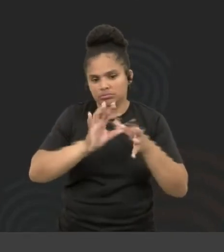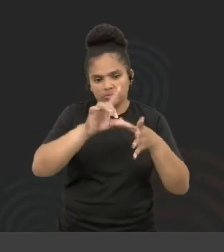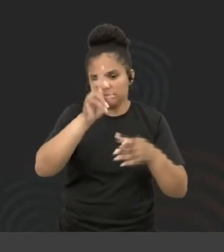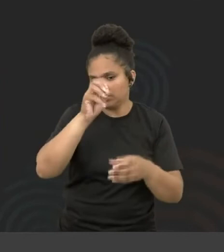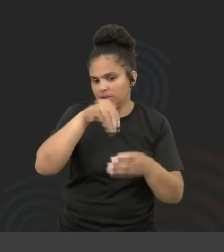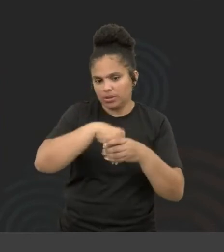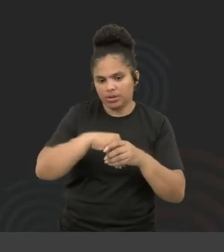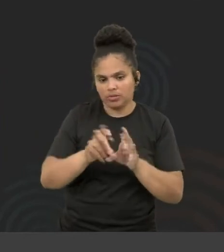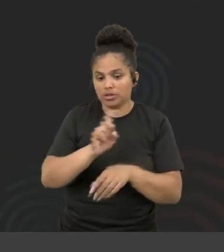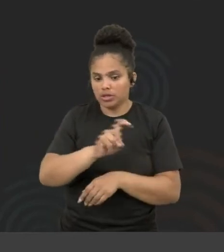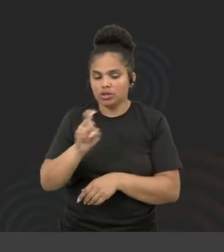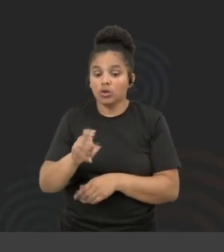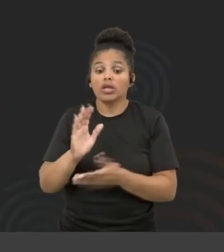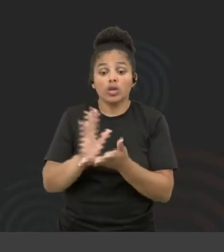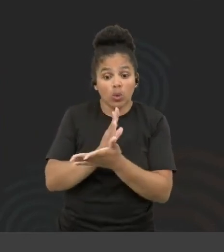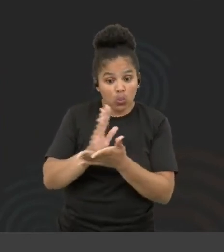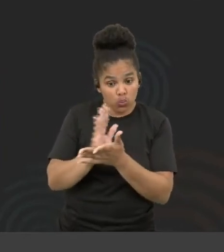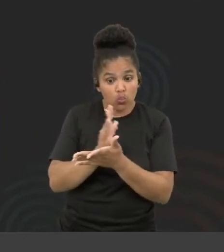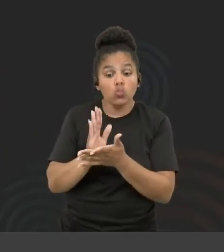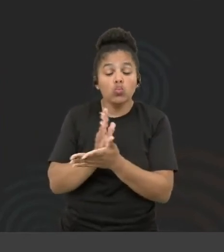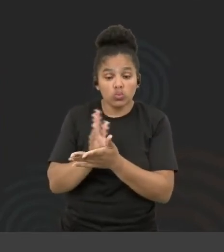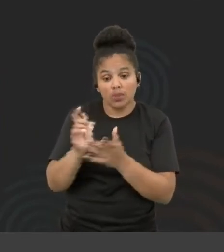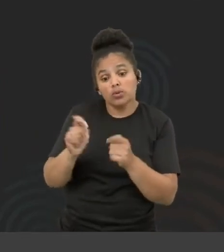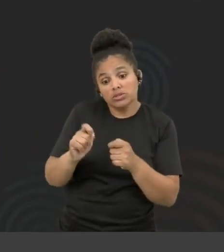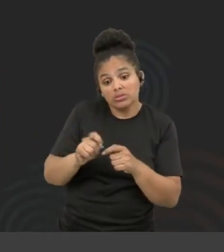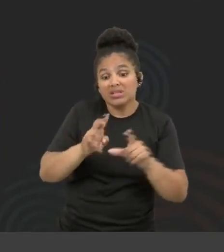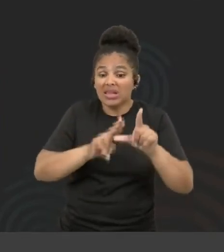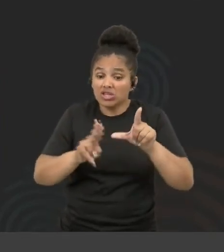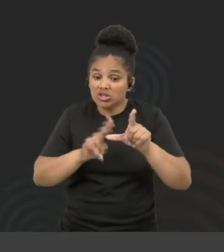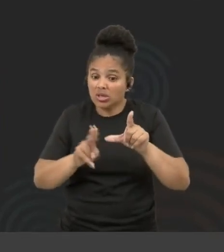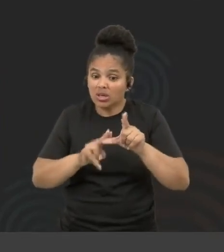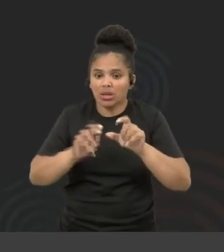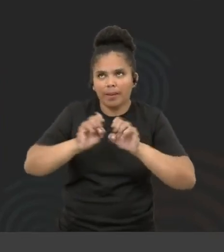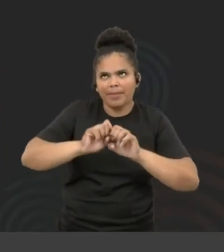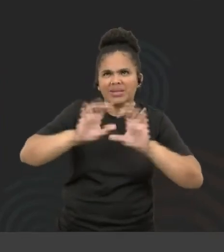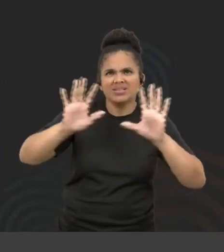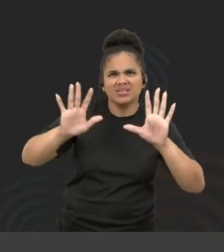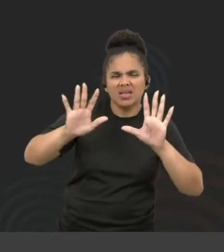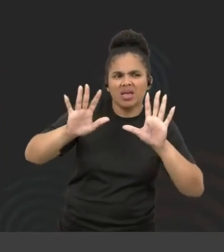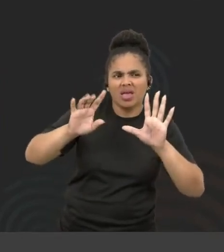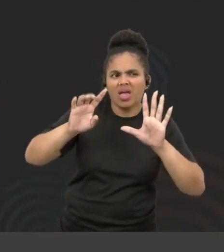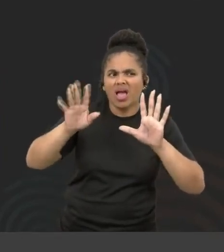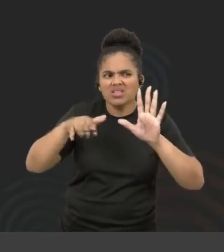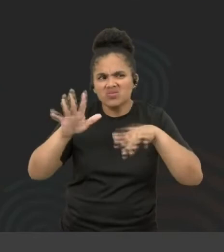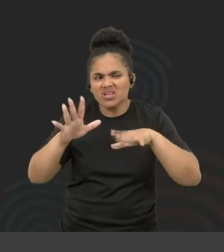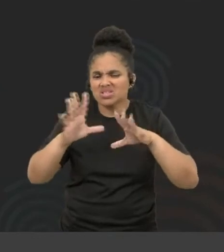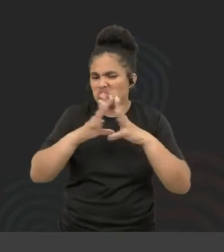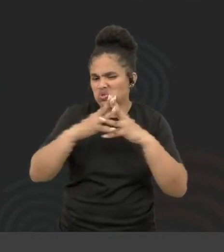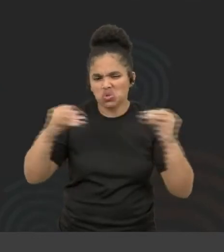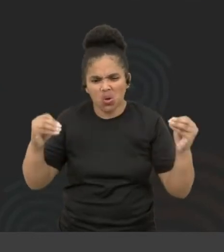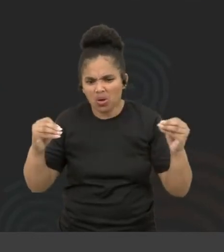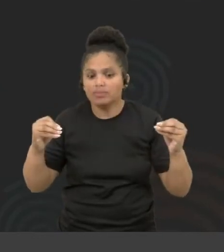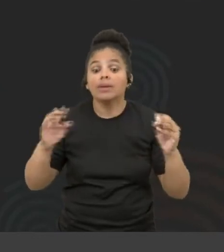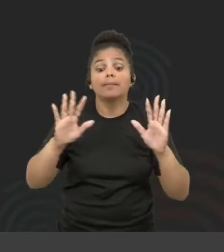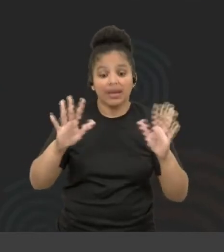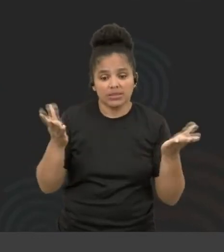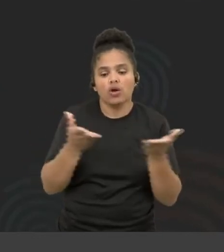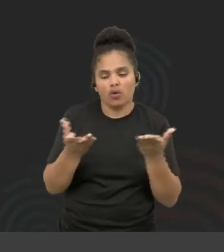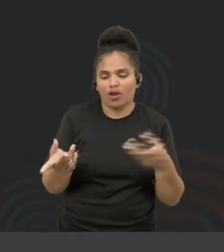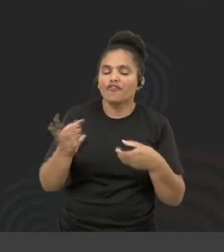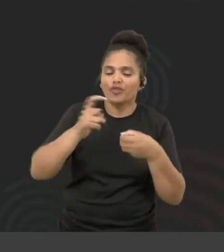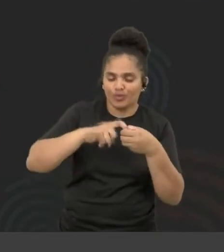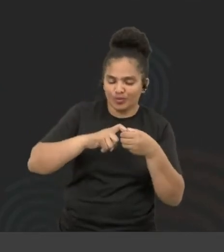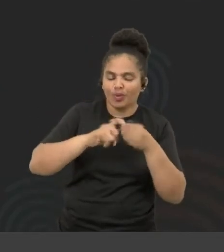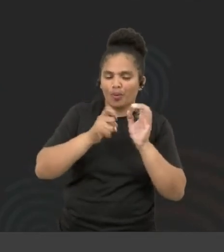Em alguns casos, essas legendas elas aparecem. Teve um tempo que elas apareceram, depois elas sumiram e agora